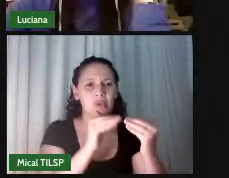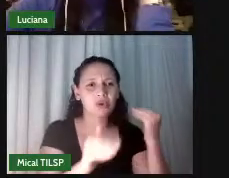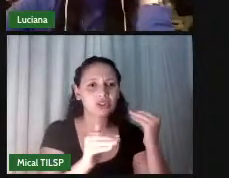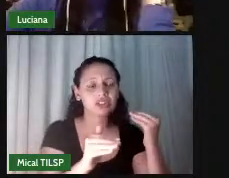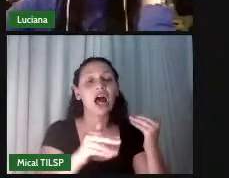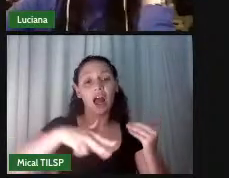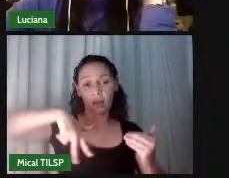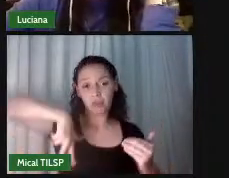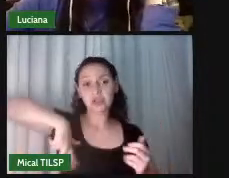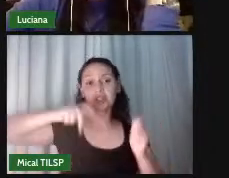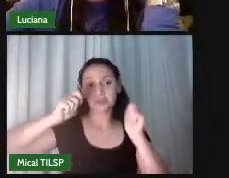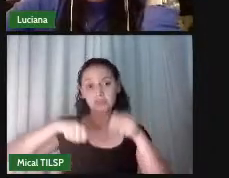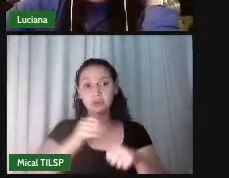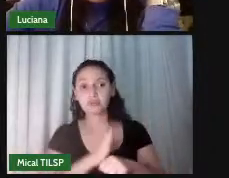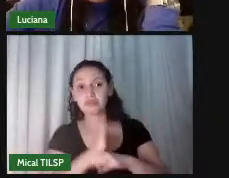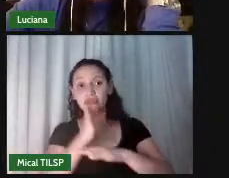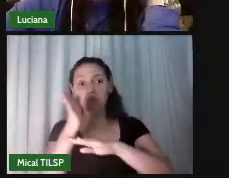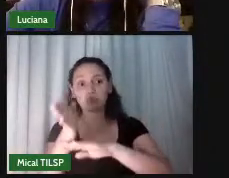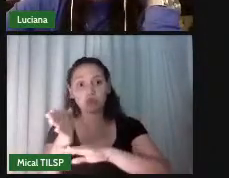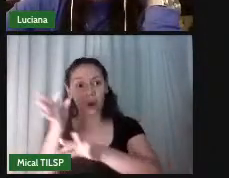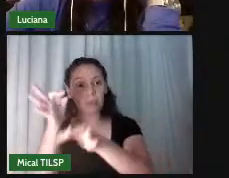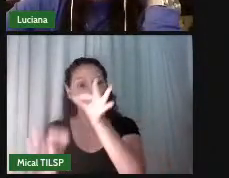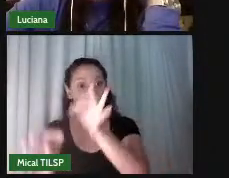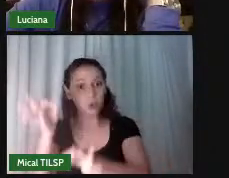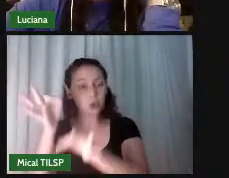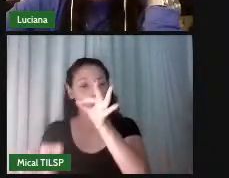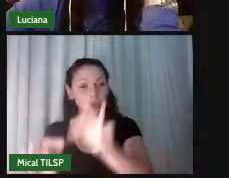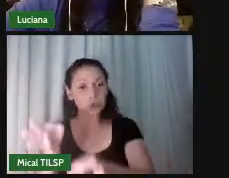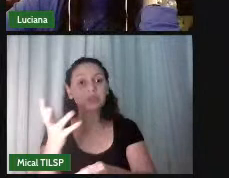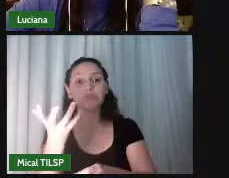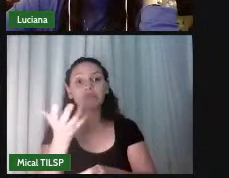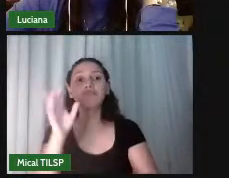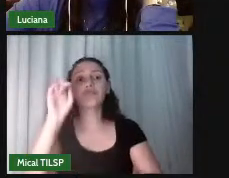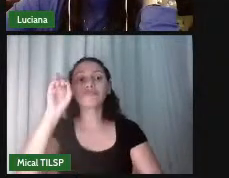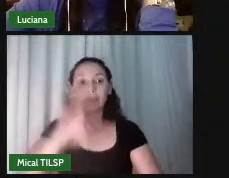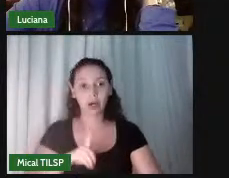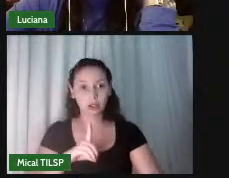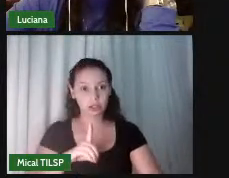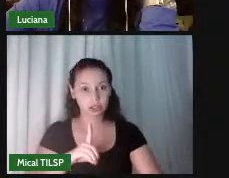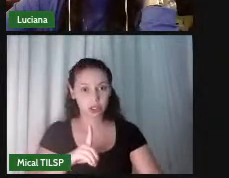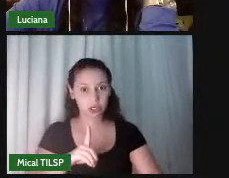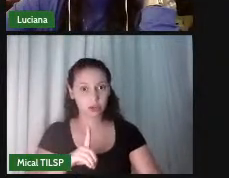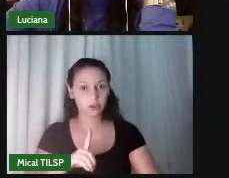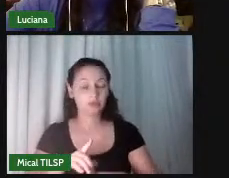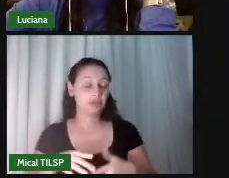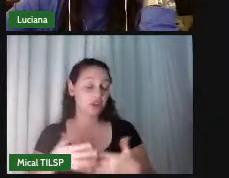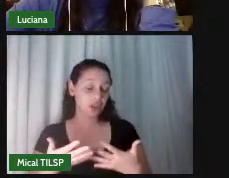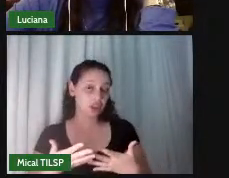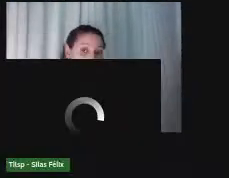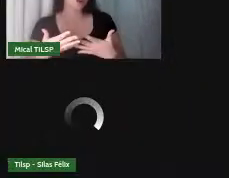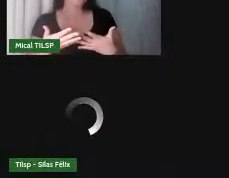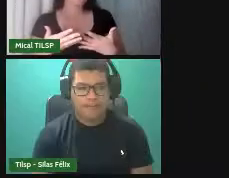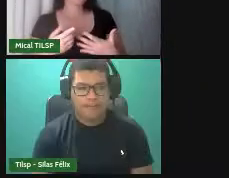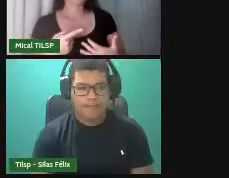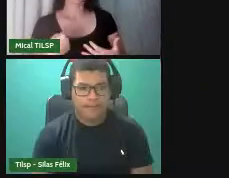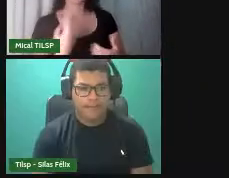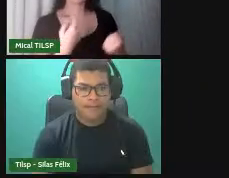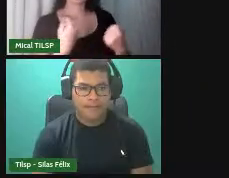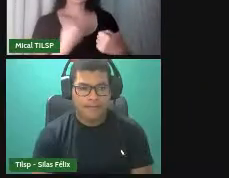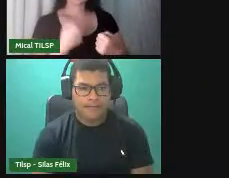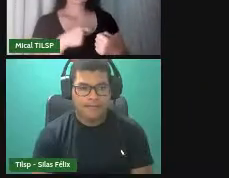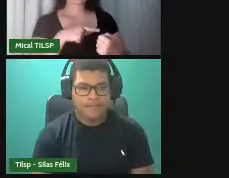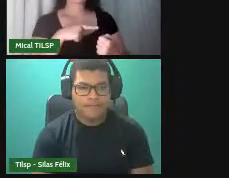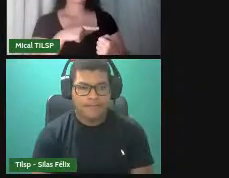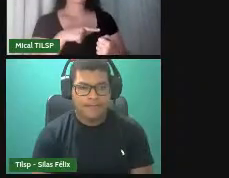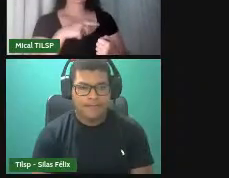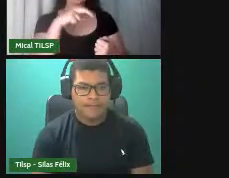Na perícia civil, a gente sempre tem a conduta é sempre ligada ao resultado. Então, a gente tem que ter um nexo de causalidade. O que é